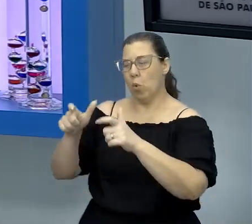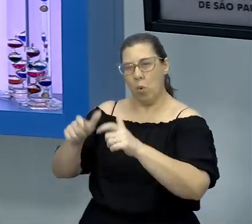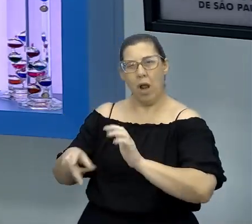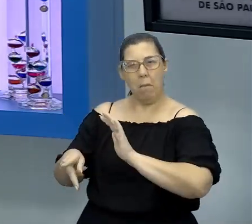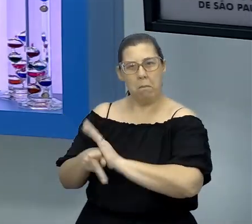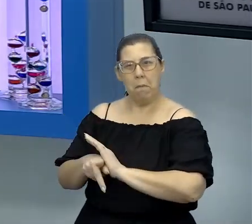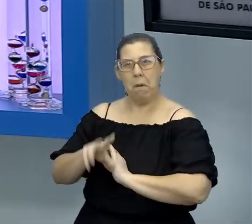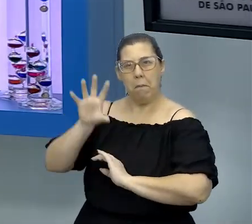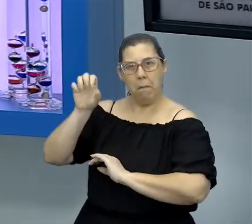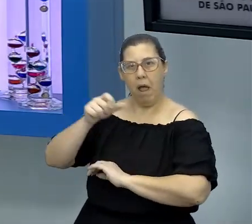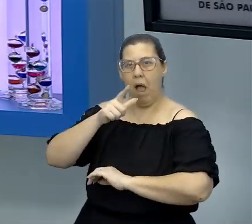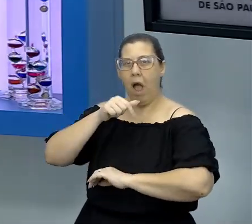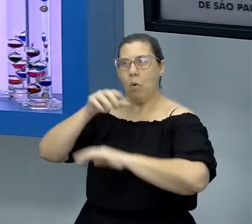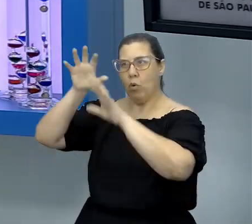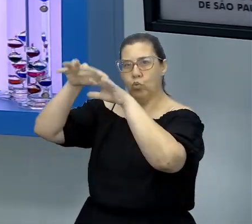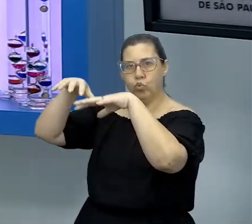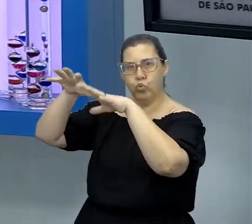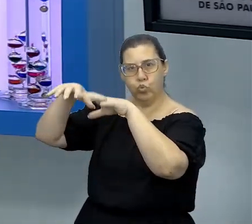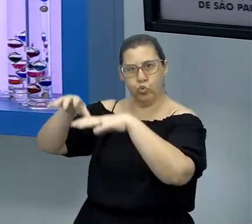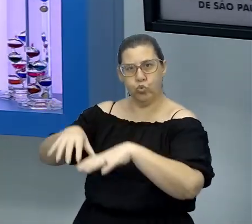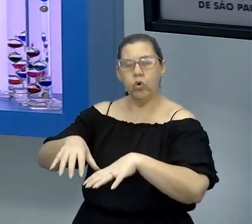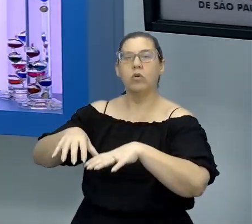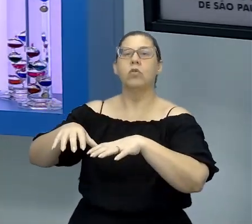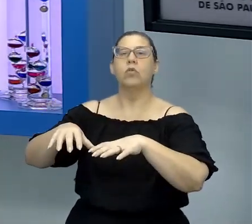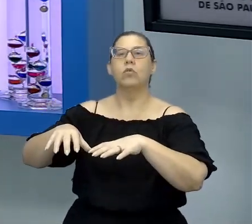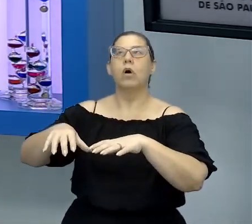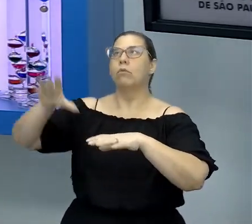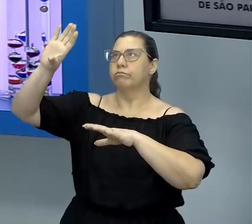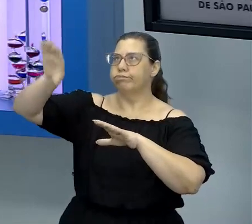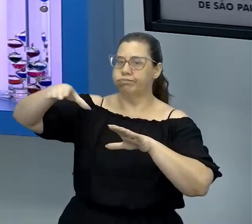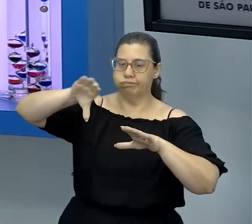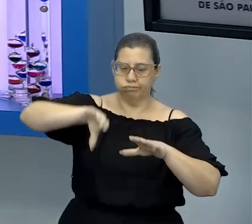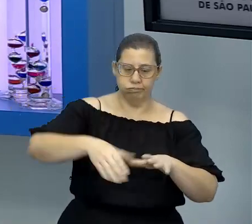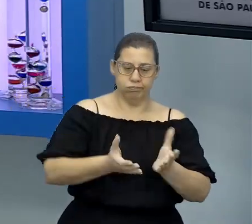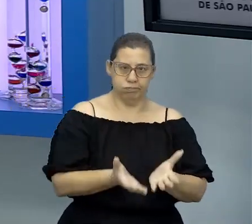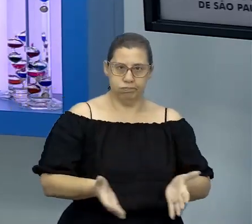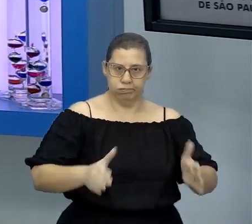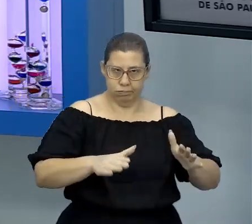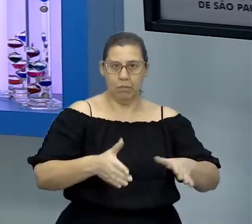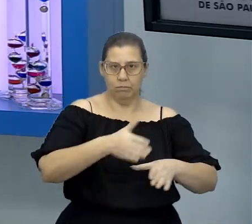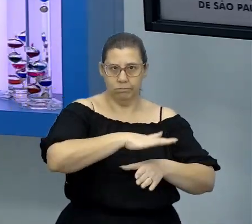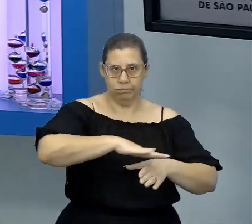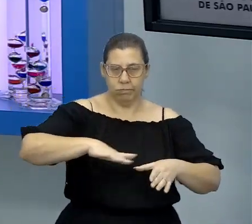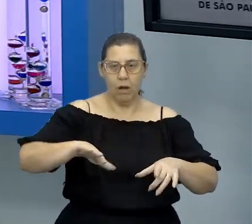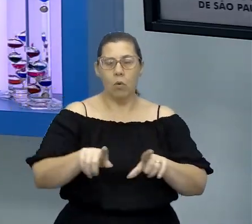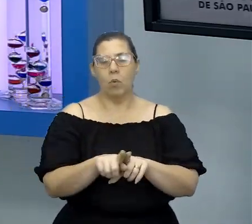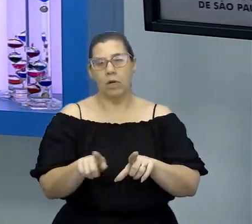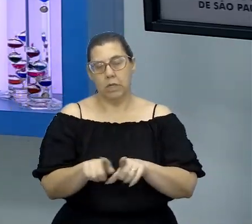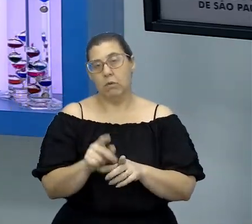da chuva, todas essas coisas, também pode, né? Não estou falando que tem que ser